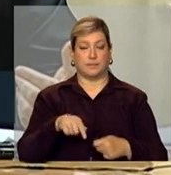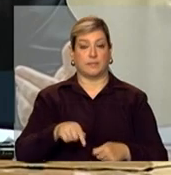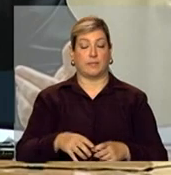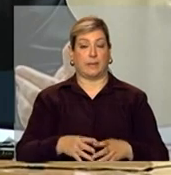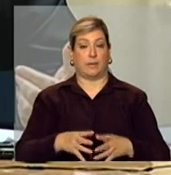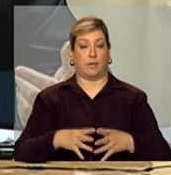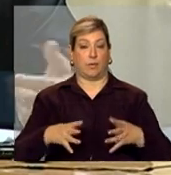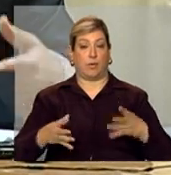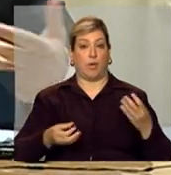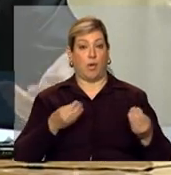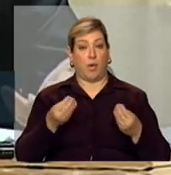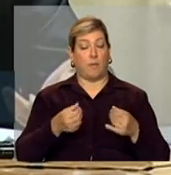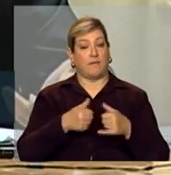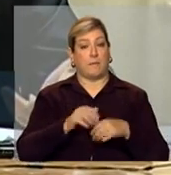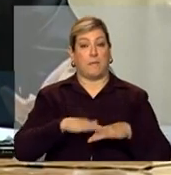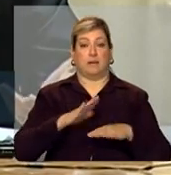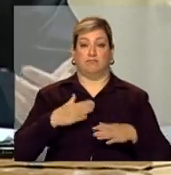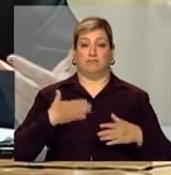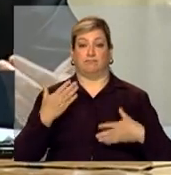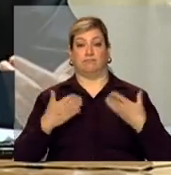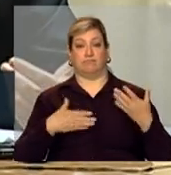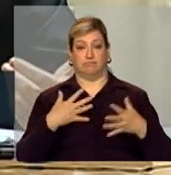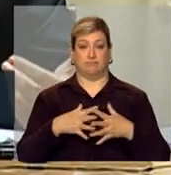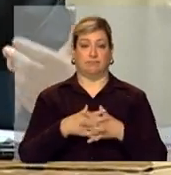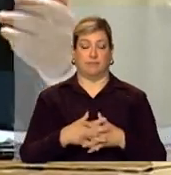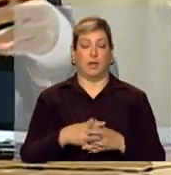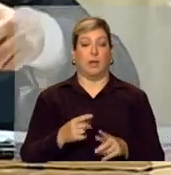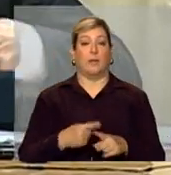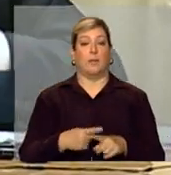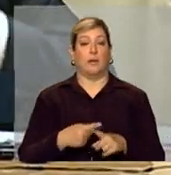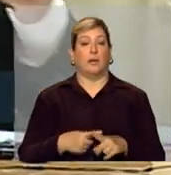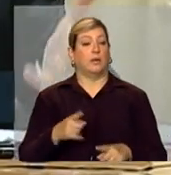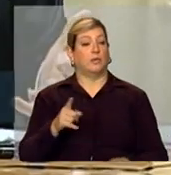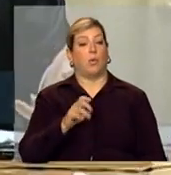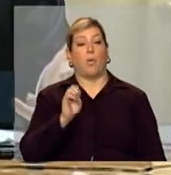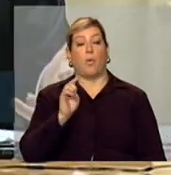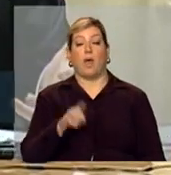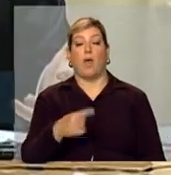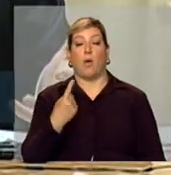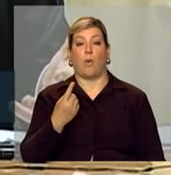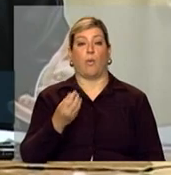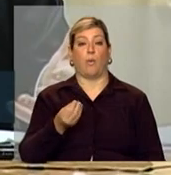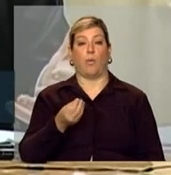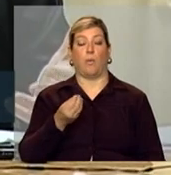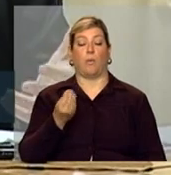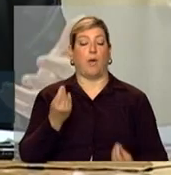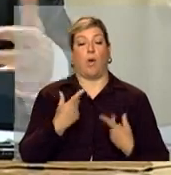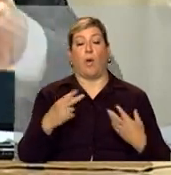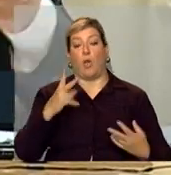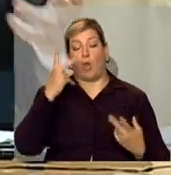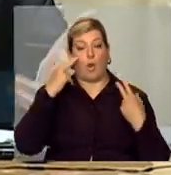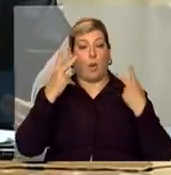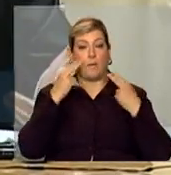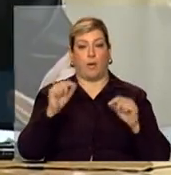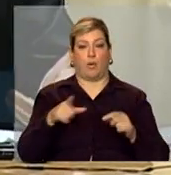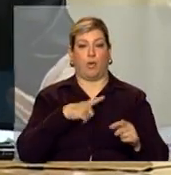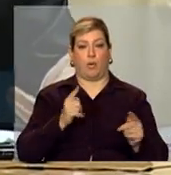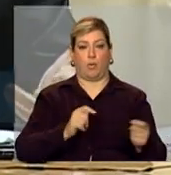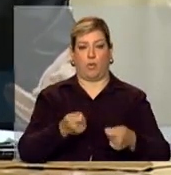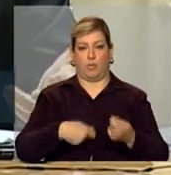crescimento ficam mais instáveis né porque não é um comportamento normal da economia são fatores